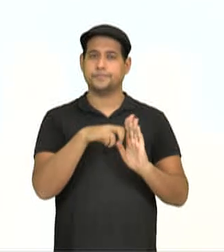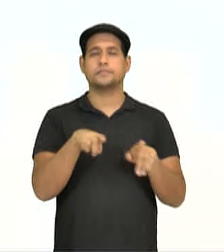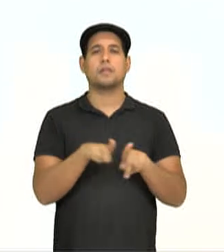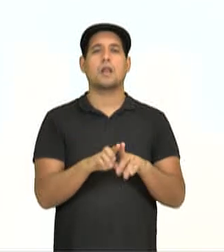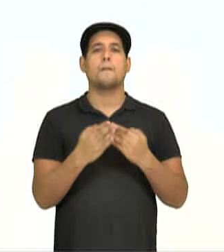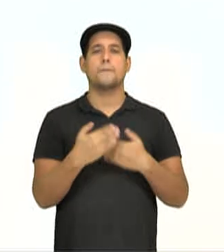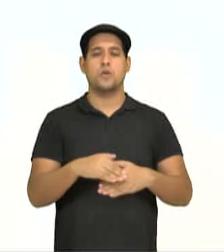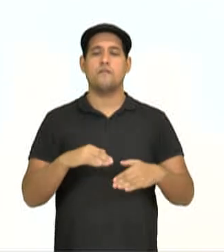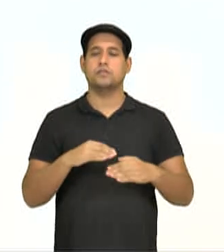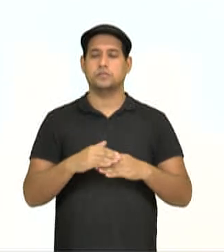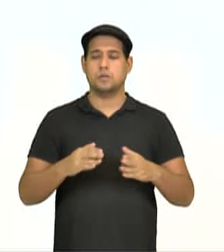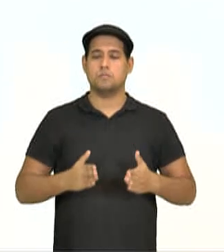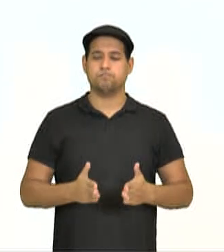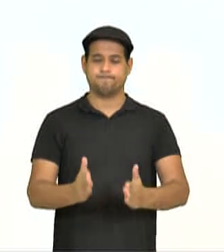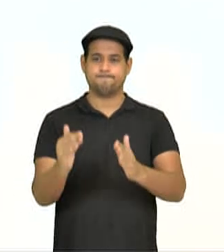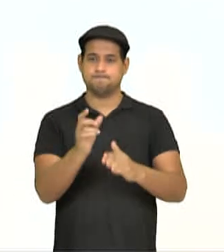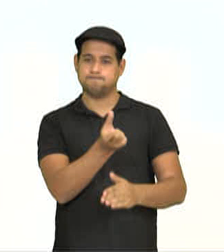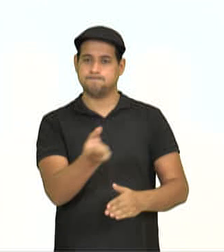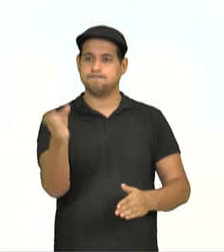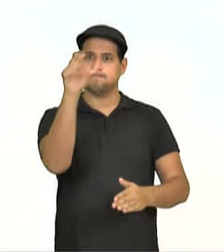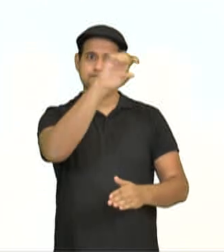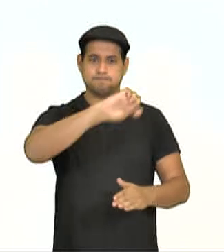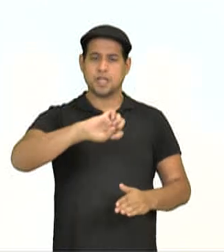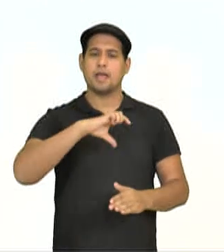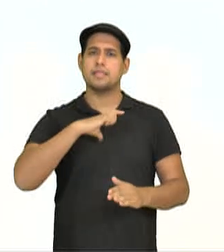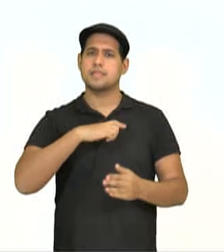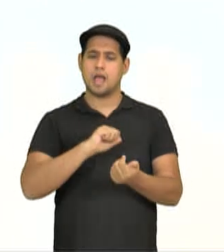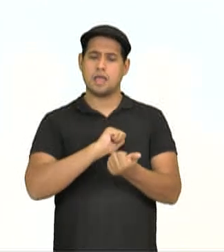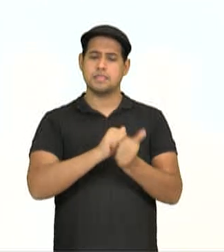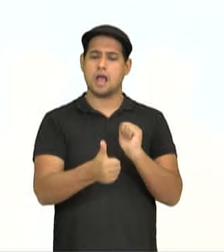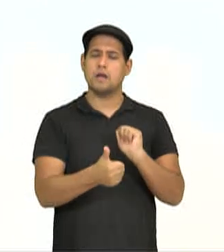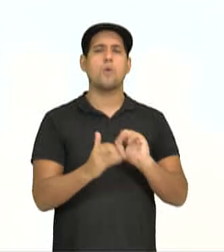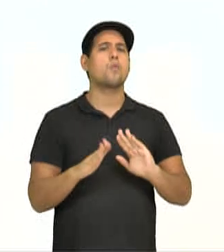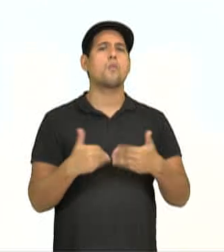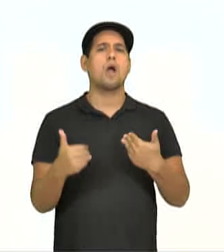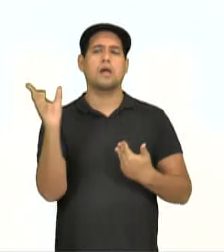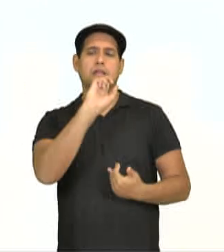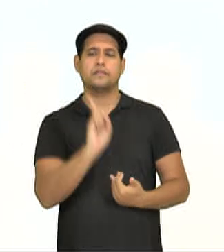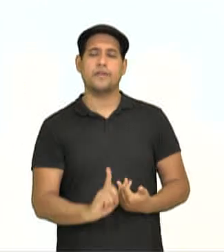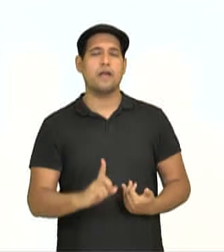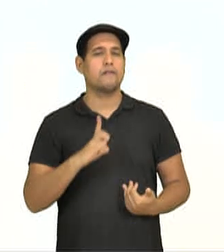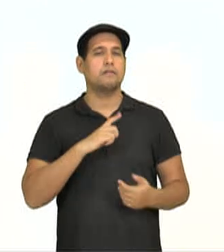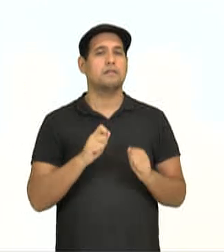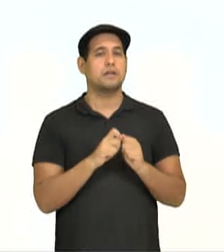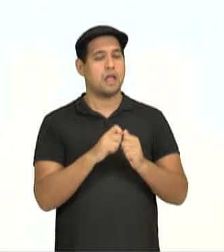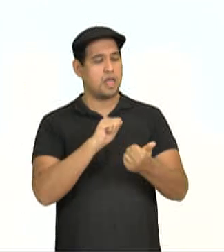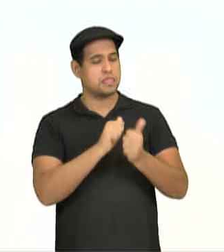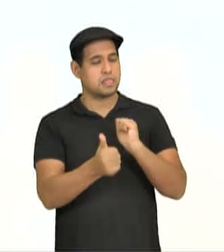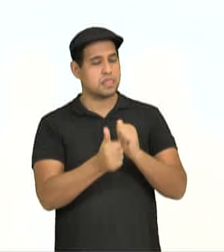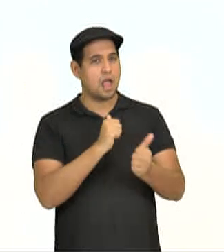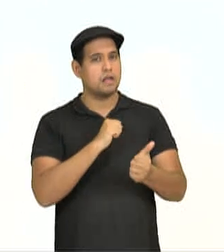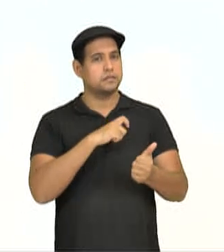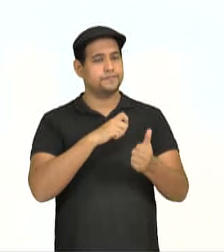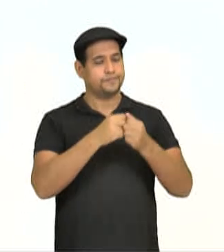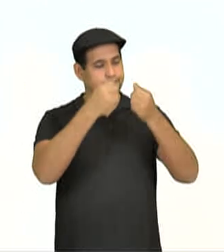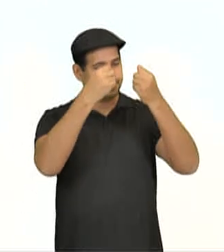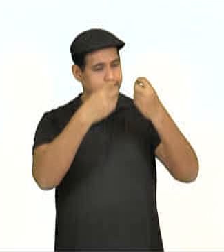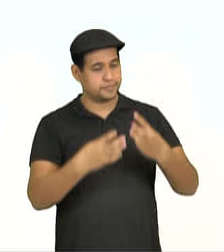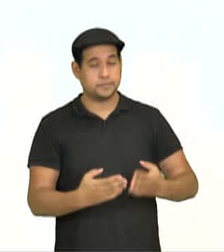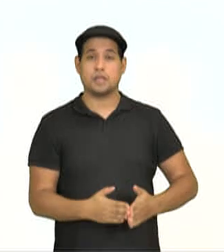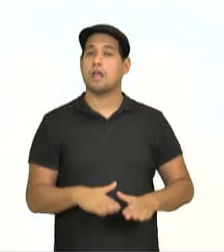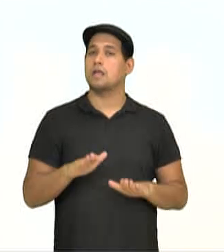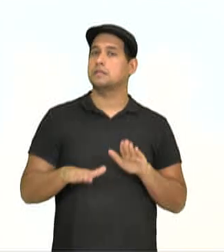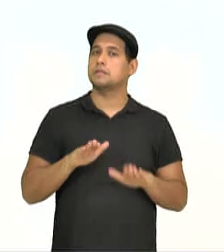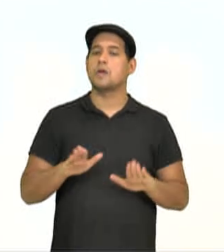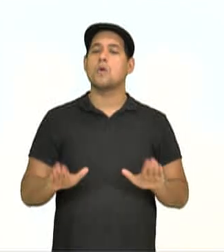Provas de pista são adaptadas ao tipo de deficiência, então eles vão fazer uma adaptação, né, dependendo